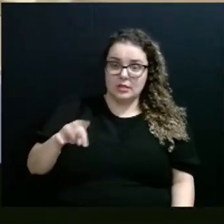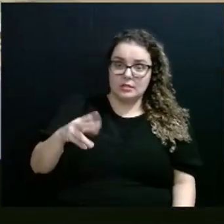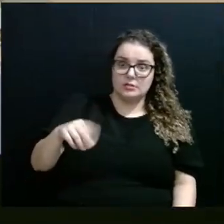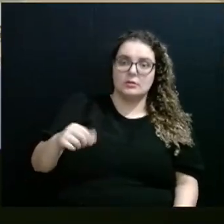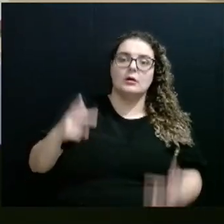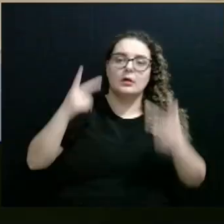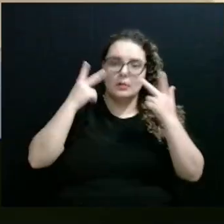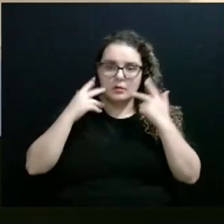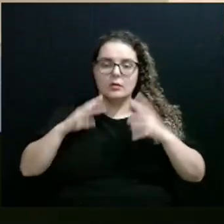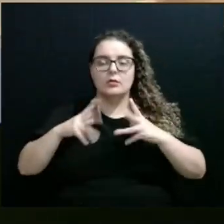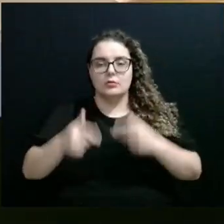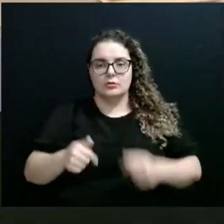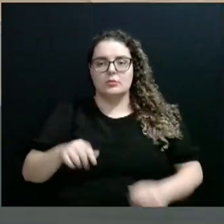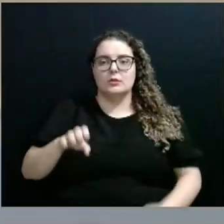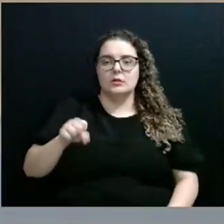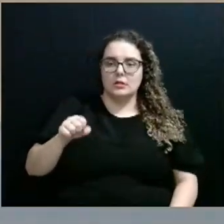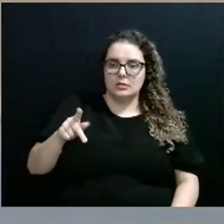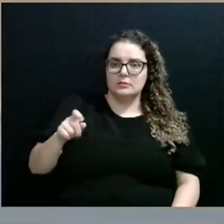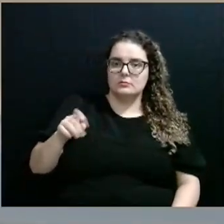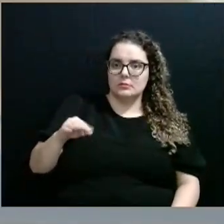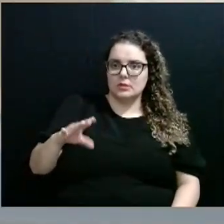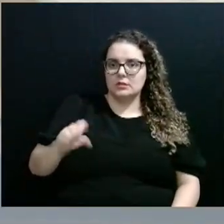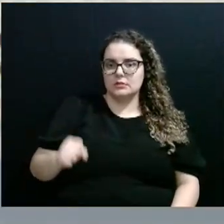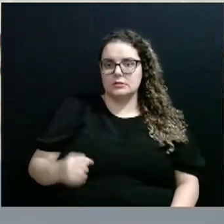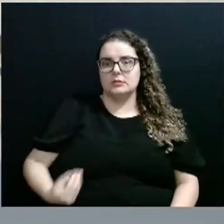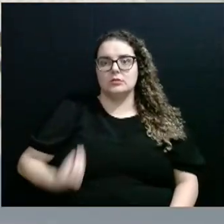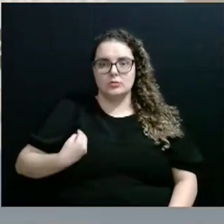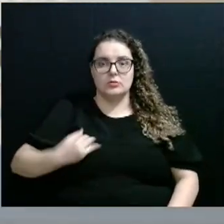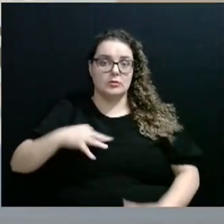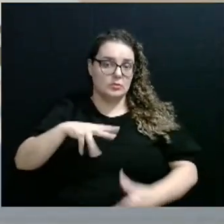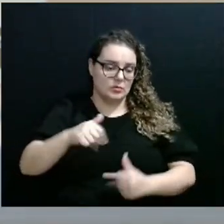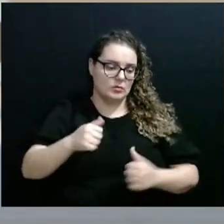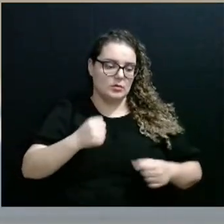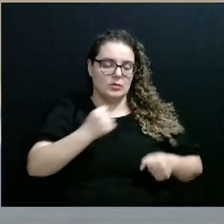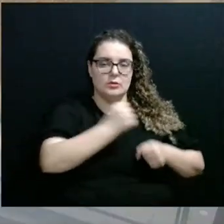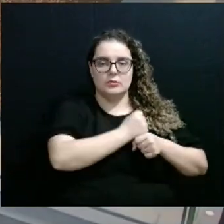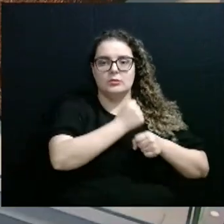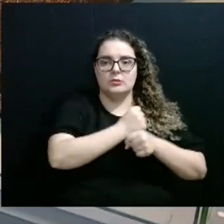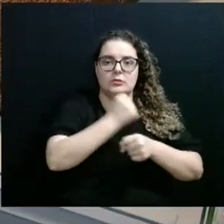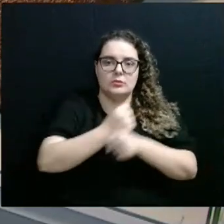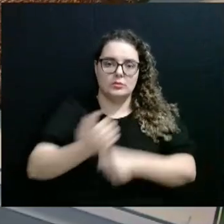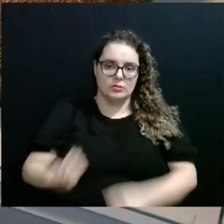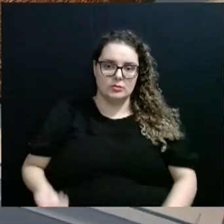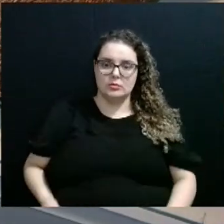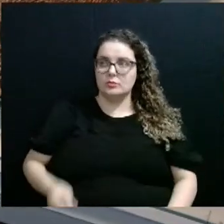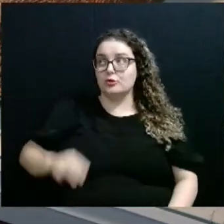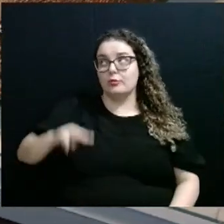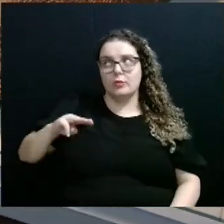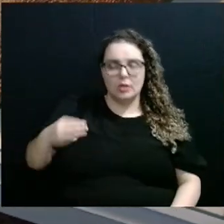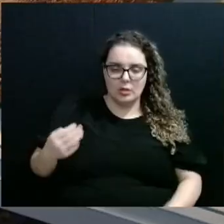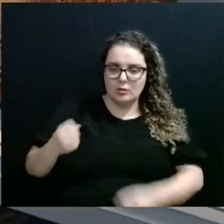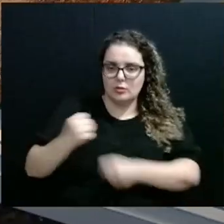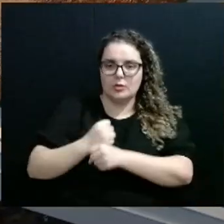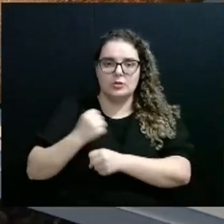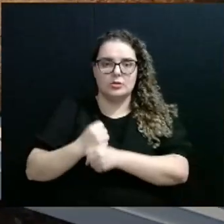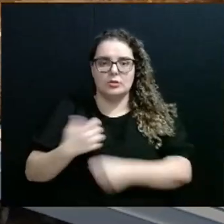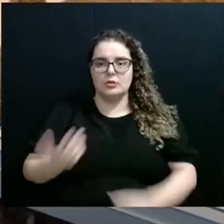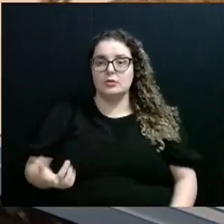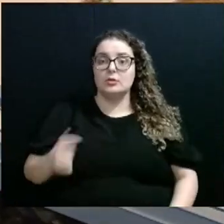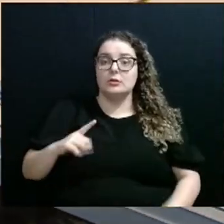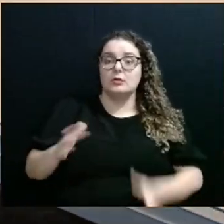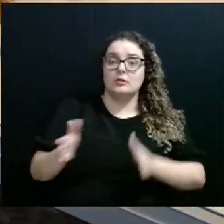gente conhece, né, que habitaram o planeta ao longo dos milênios, aí, ao longo dos milhões de anos, elas têm um período que elas surgem,